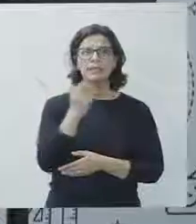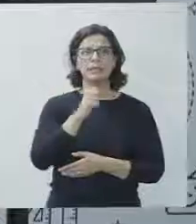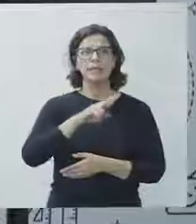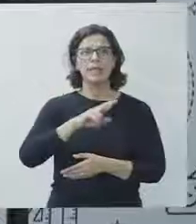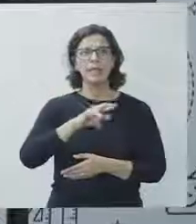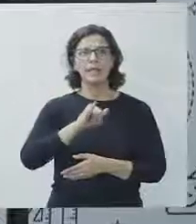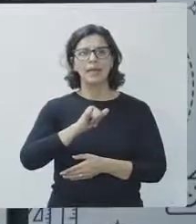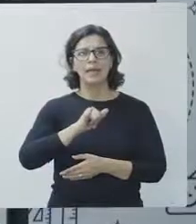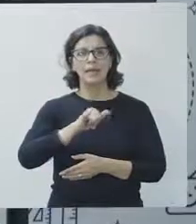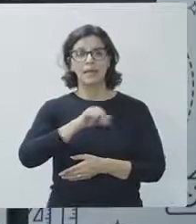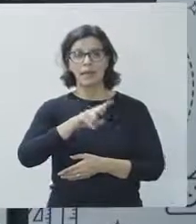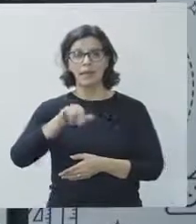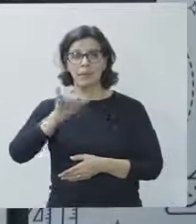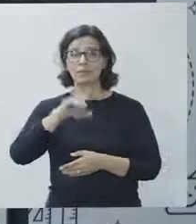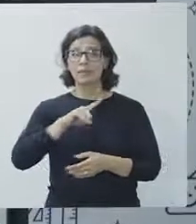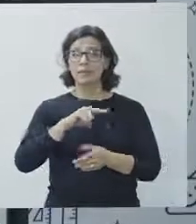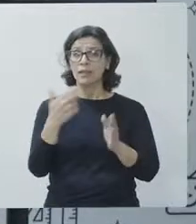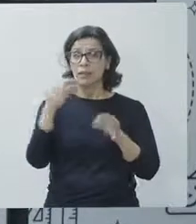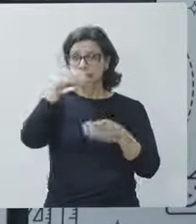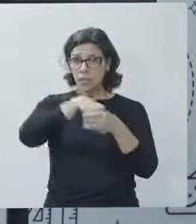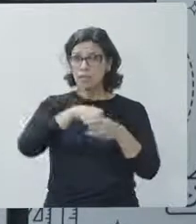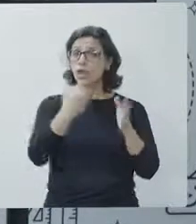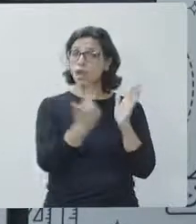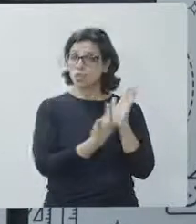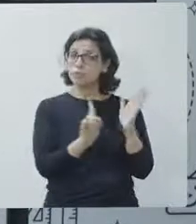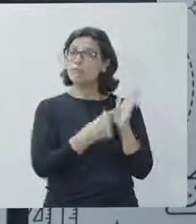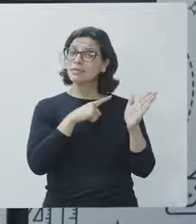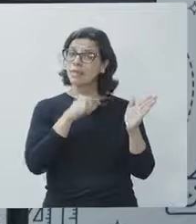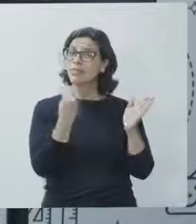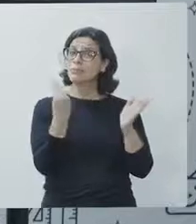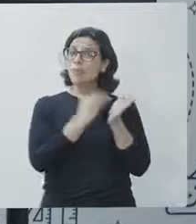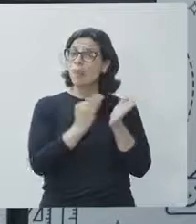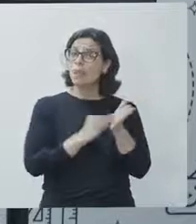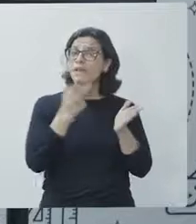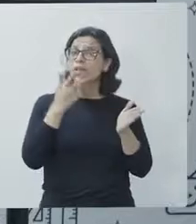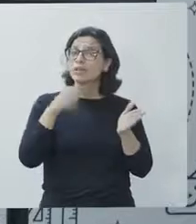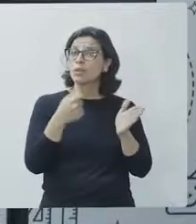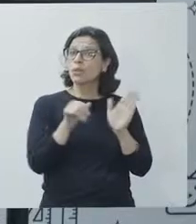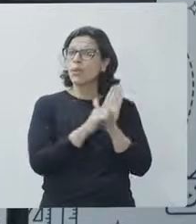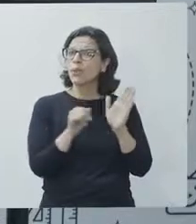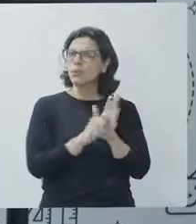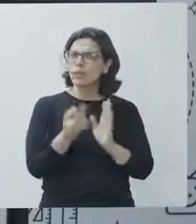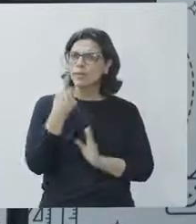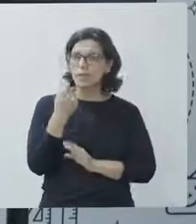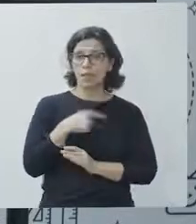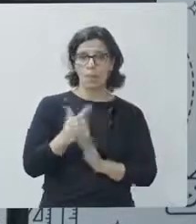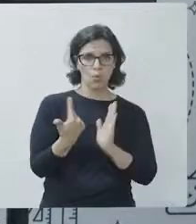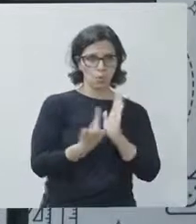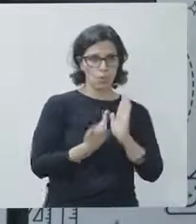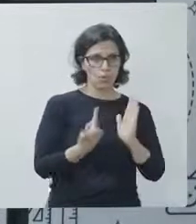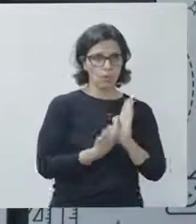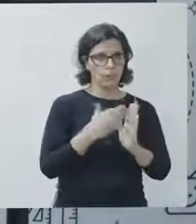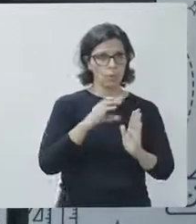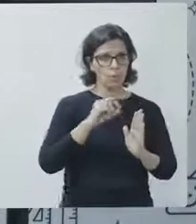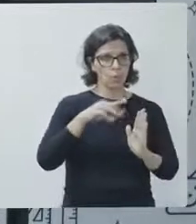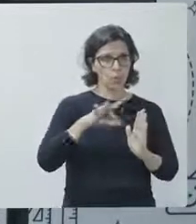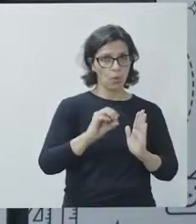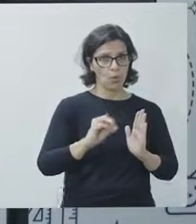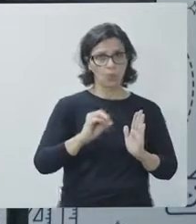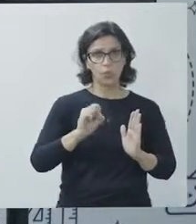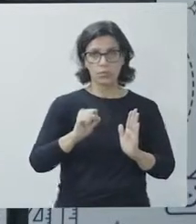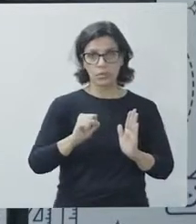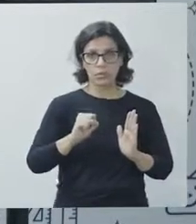nestes outros livros aqui, que são os livros do Harry Potter. Não é interessante? Eu tenho, então, esse livro